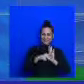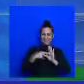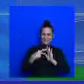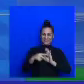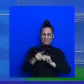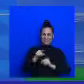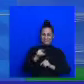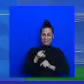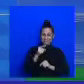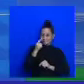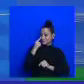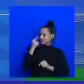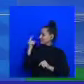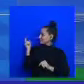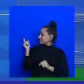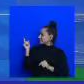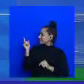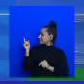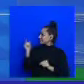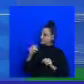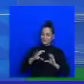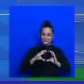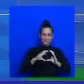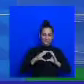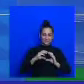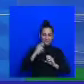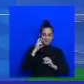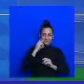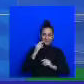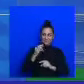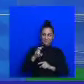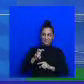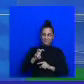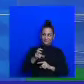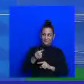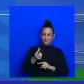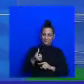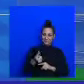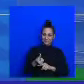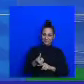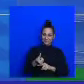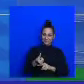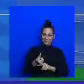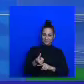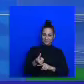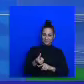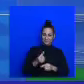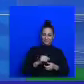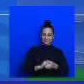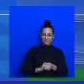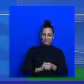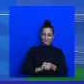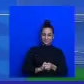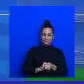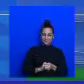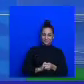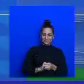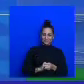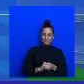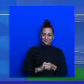você bola Rosa 56 rosa número 56